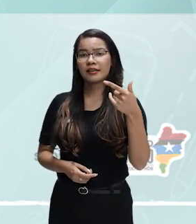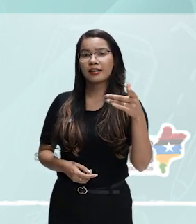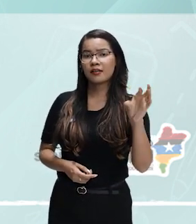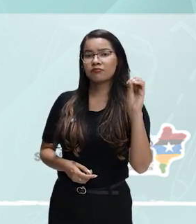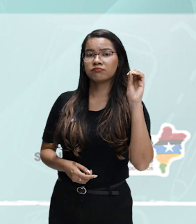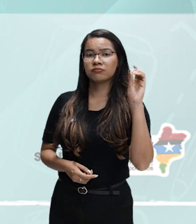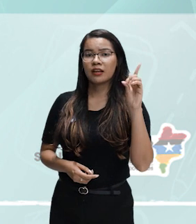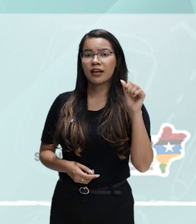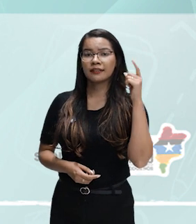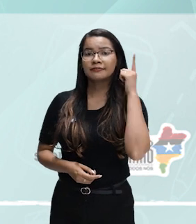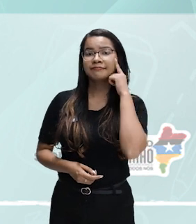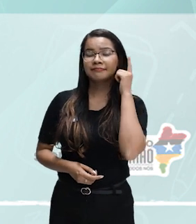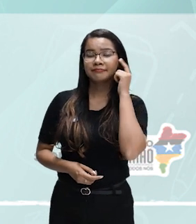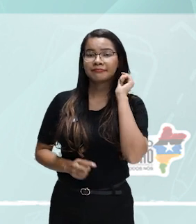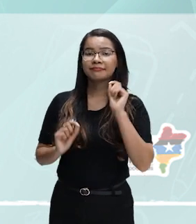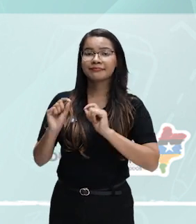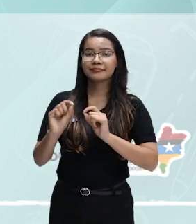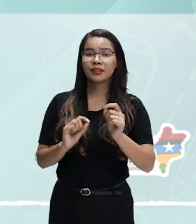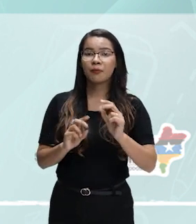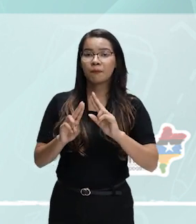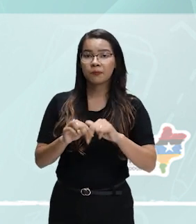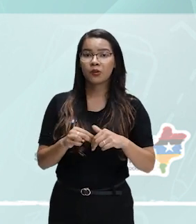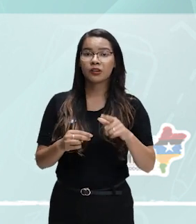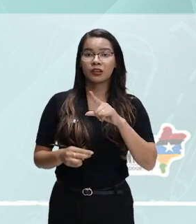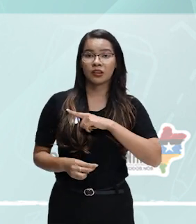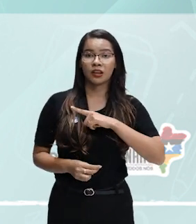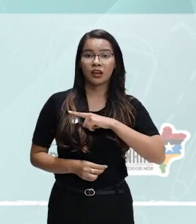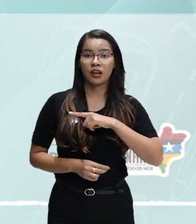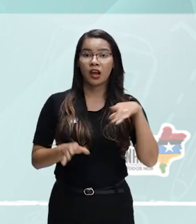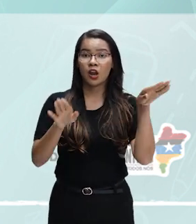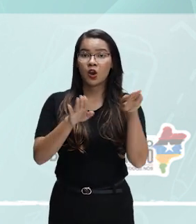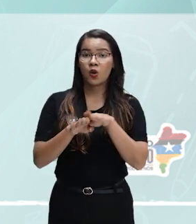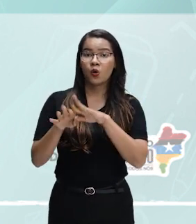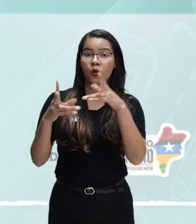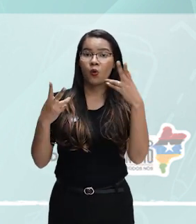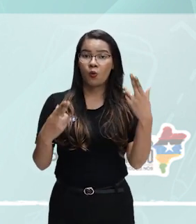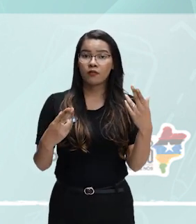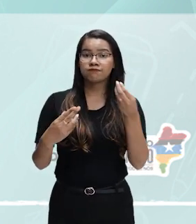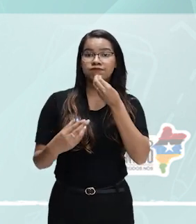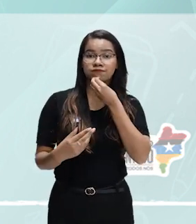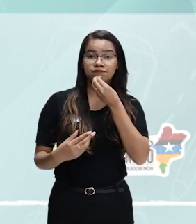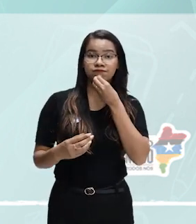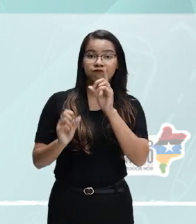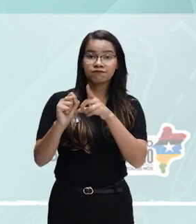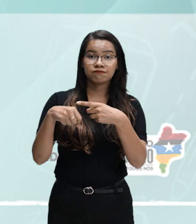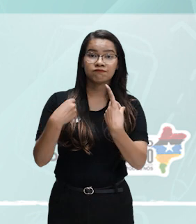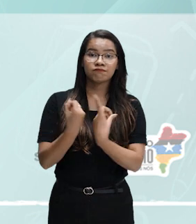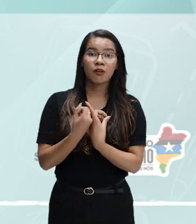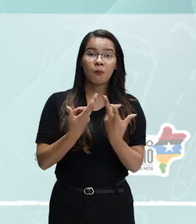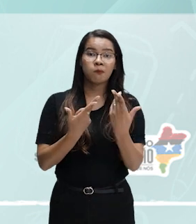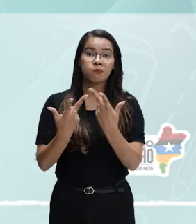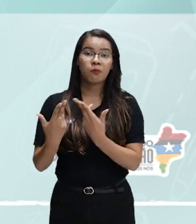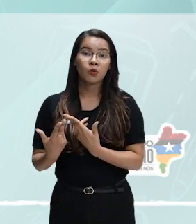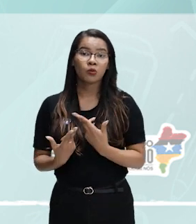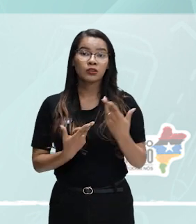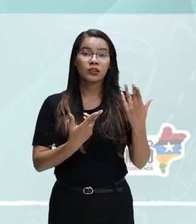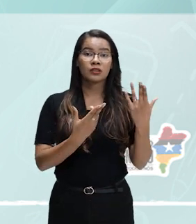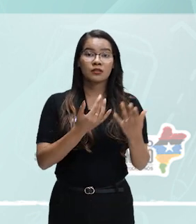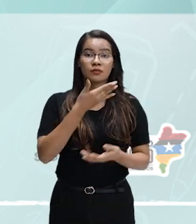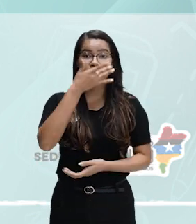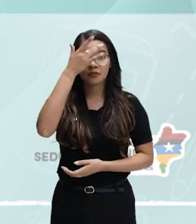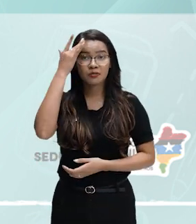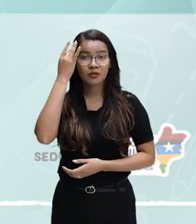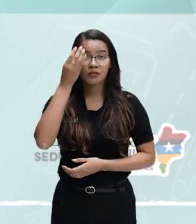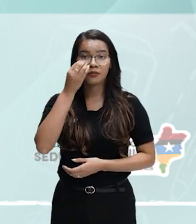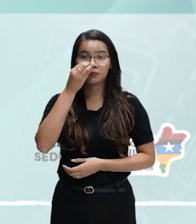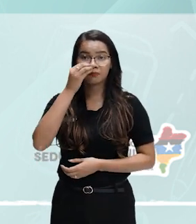frustração é a ideia de que, por existirem desiguais oportunidades na sociedade, muitas pessoas que são excluídas entram no mundo